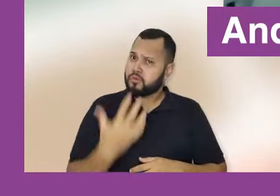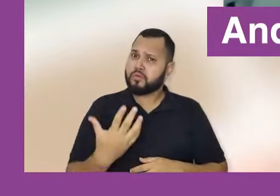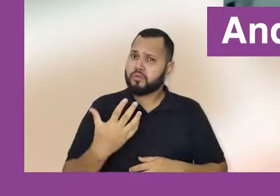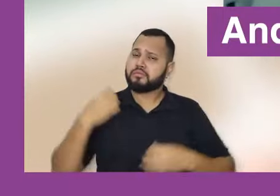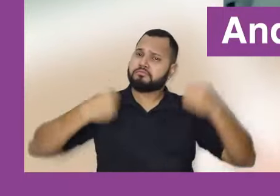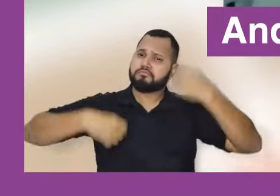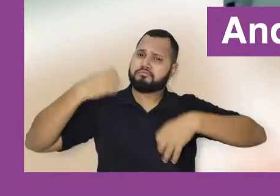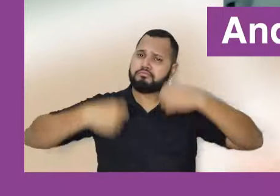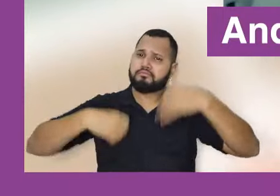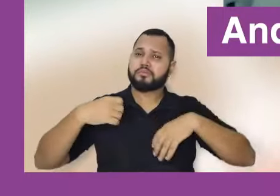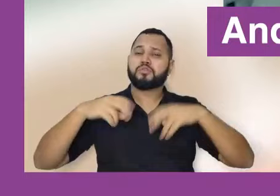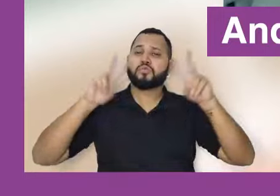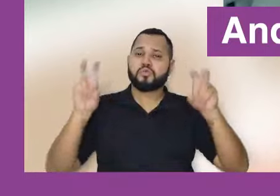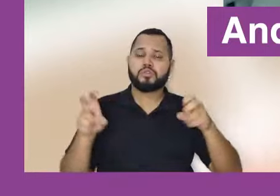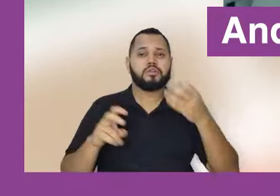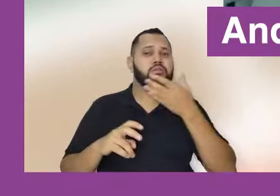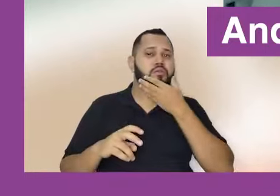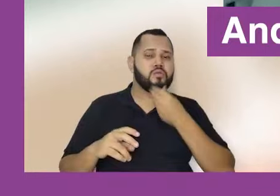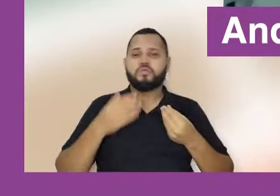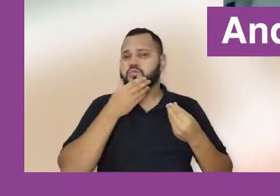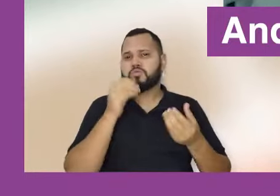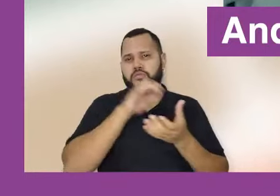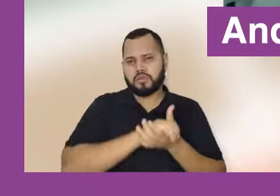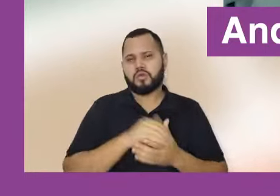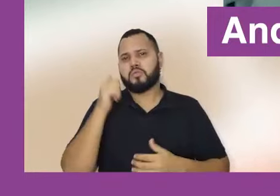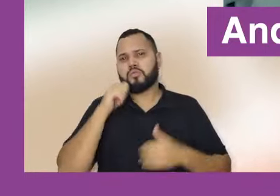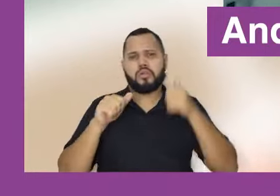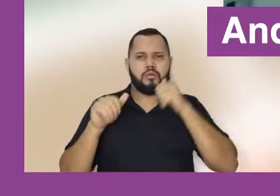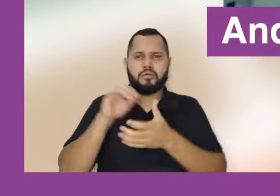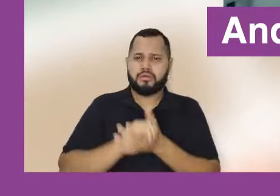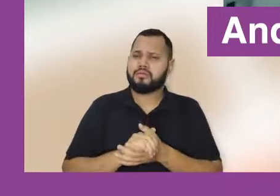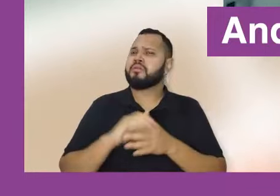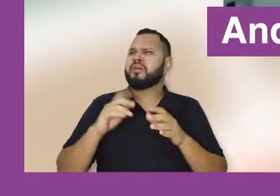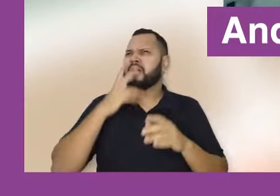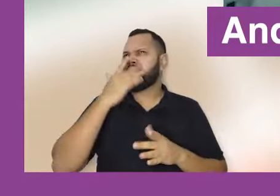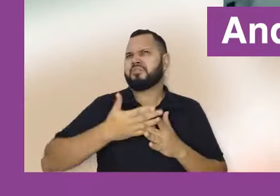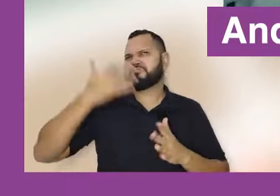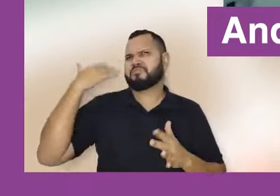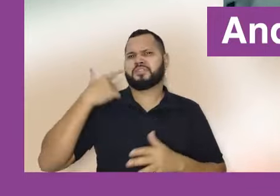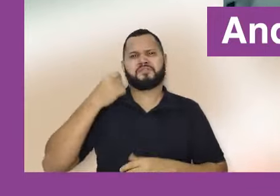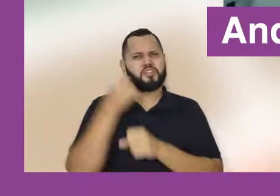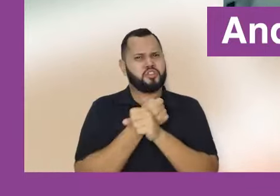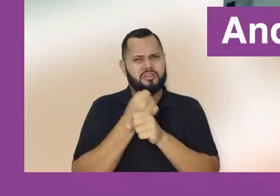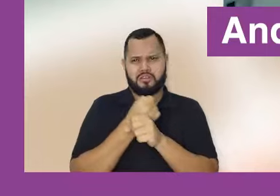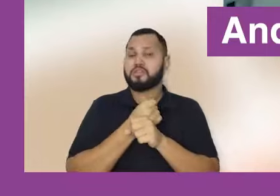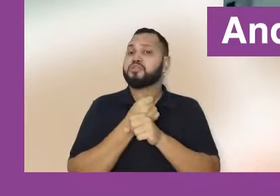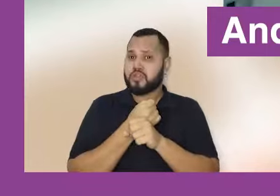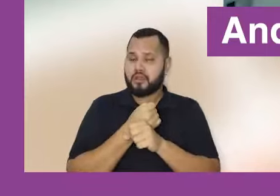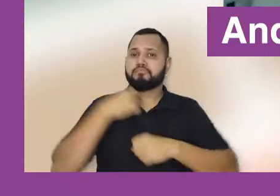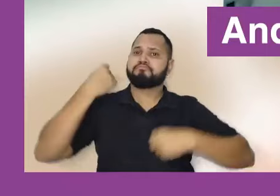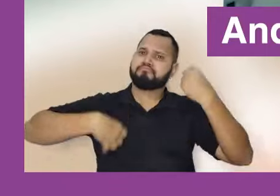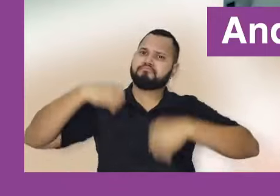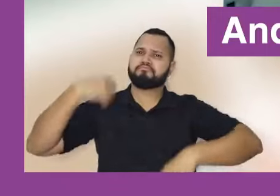que a gente concede para casais homoafetivos já existia desde acho que 20 anos atrás né